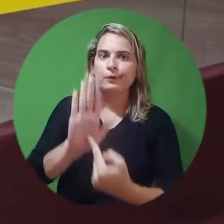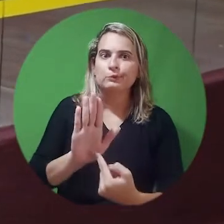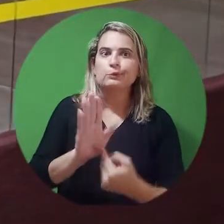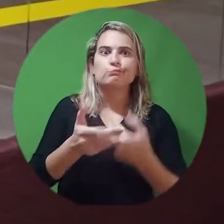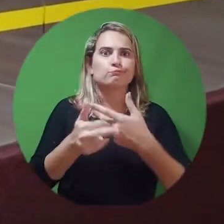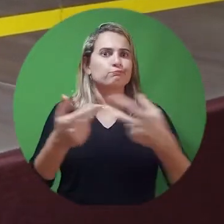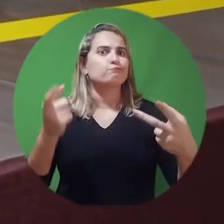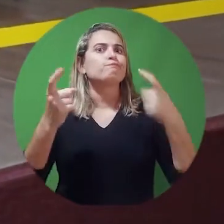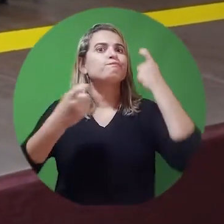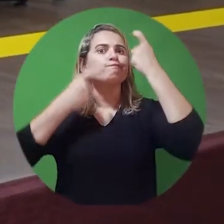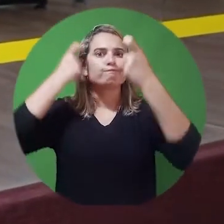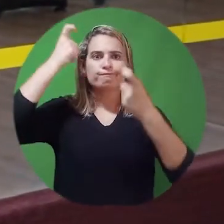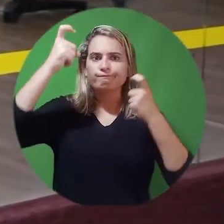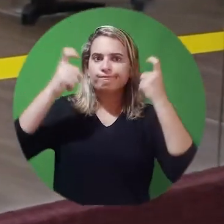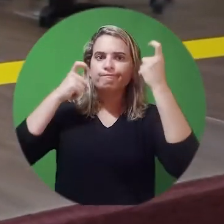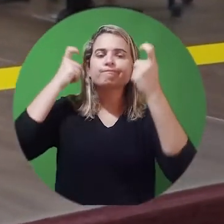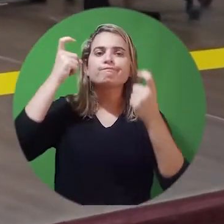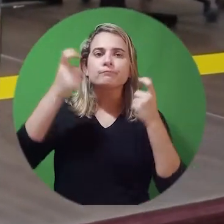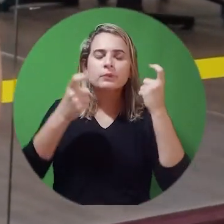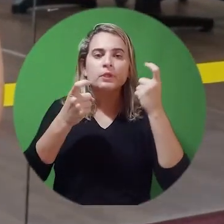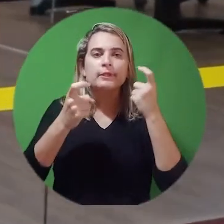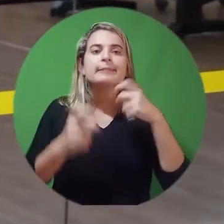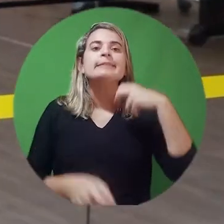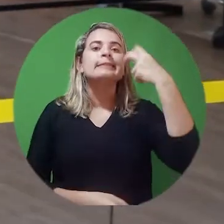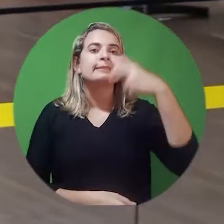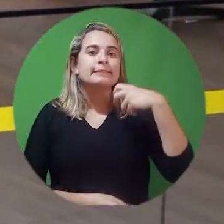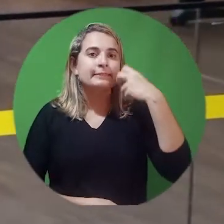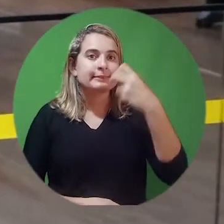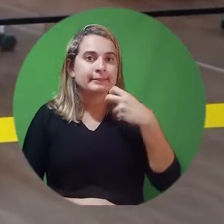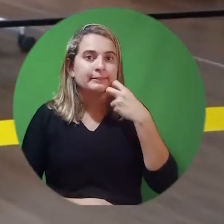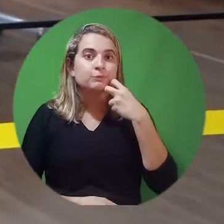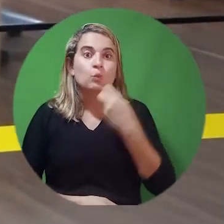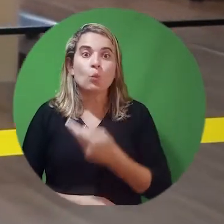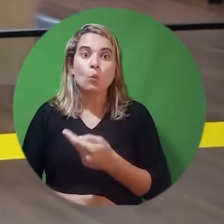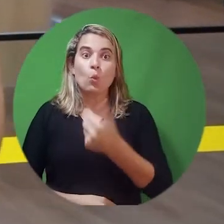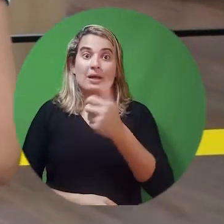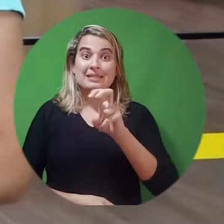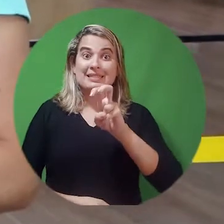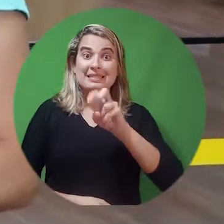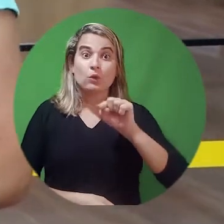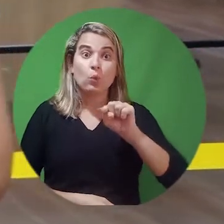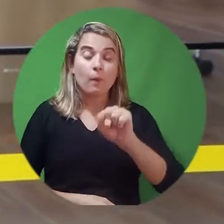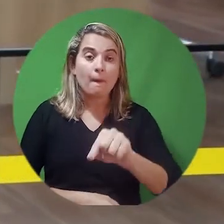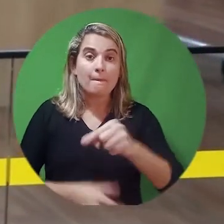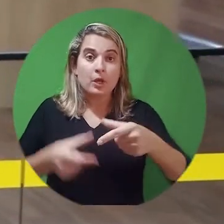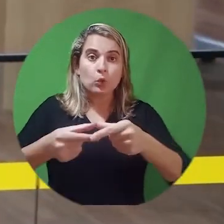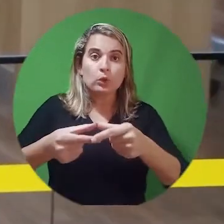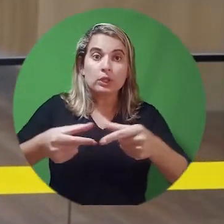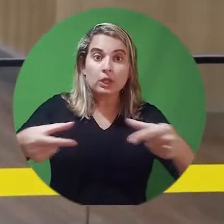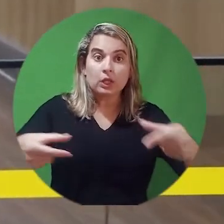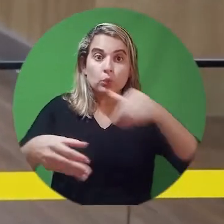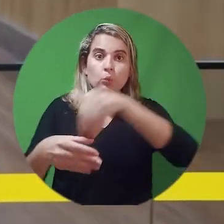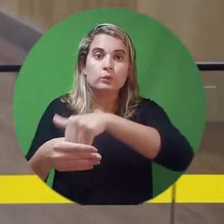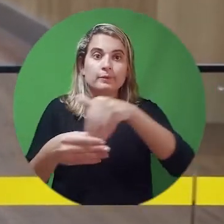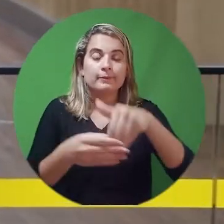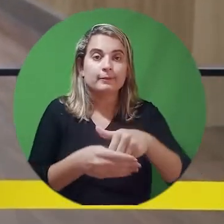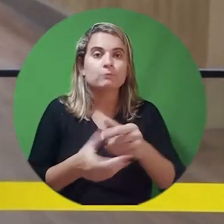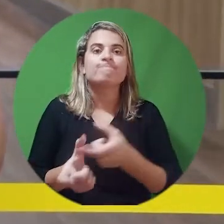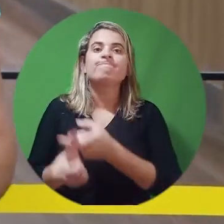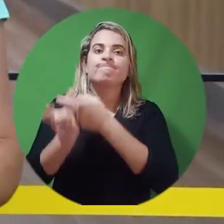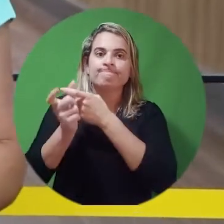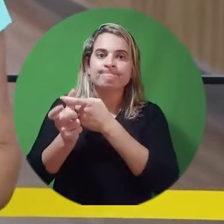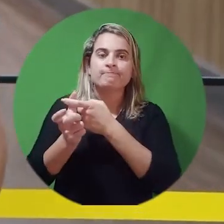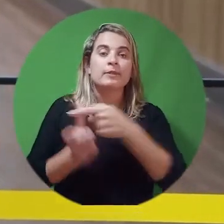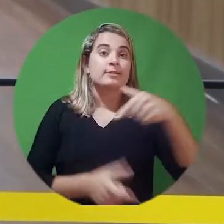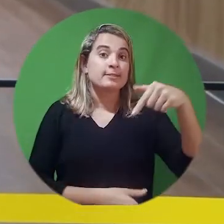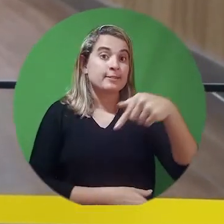o Natal quase 5 mil títulos de eleitor estão suspensos e mais de 77 mil cancelados na